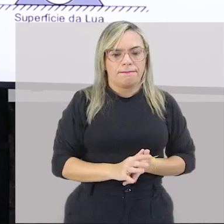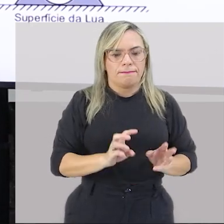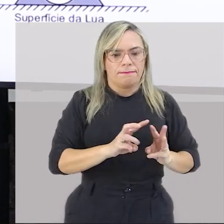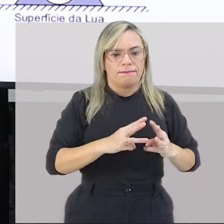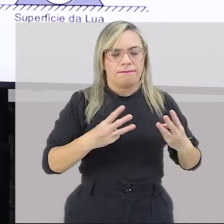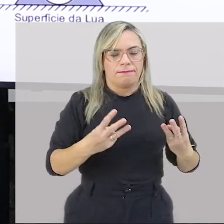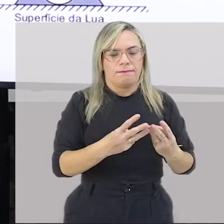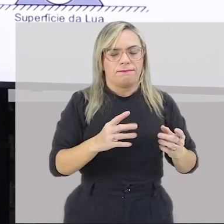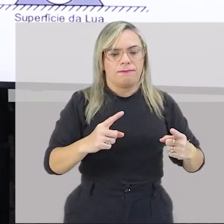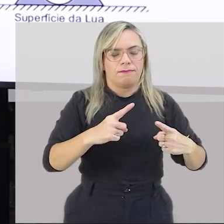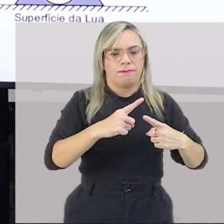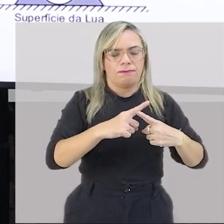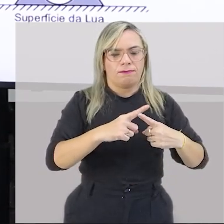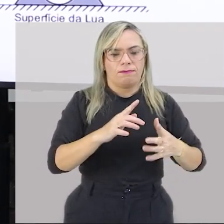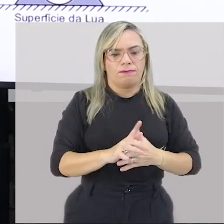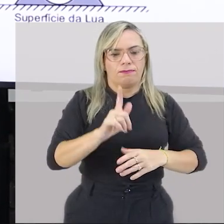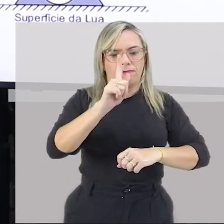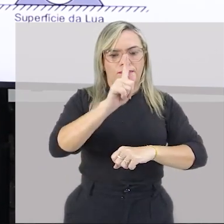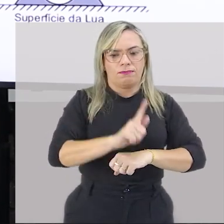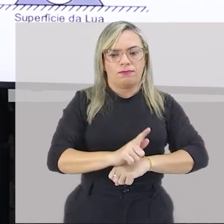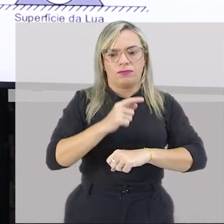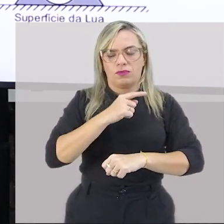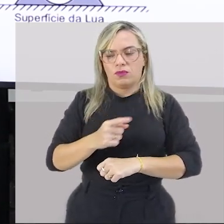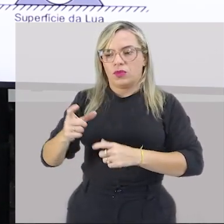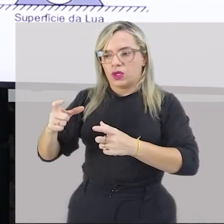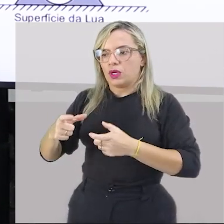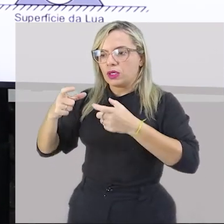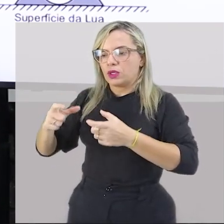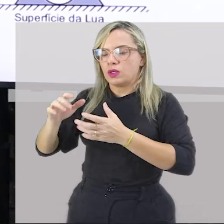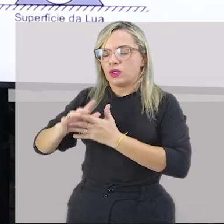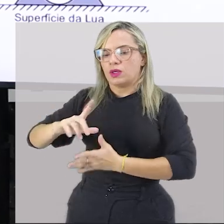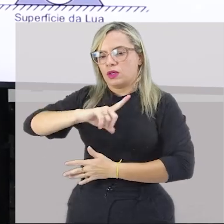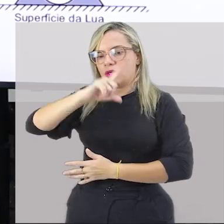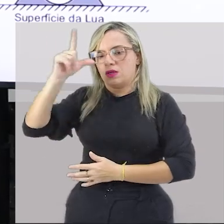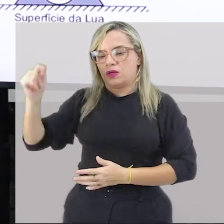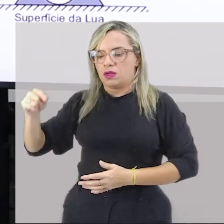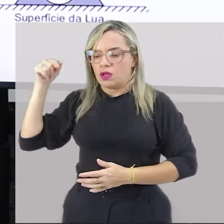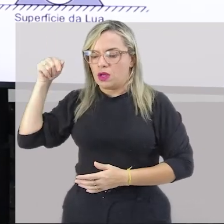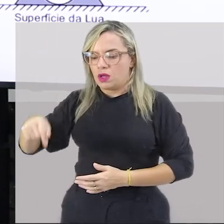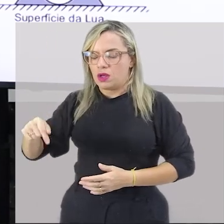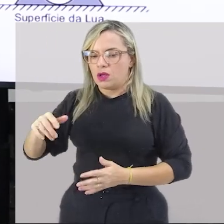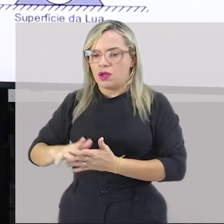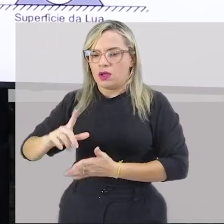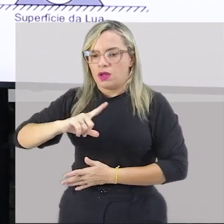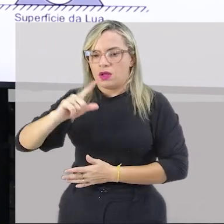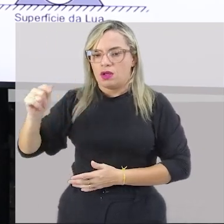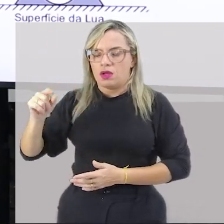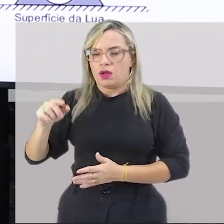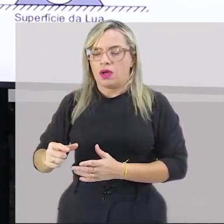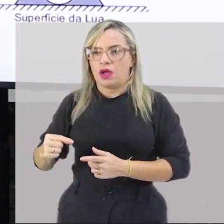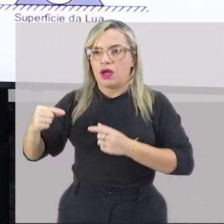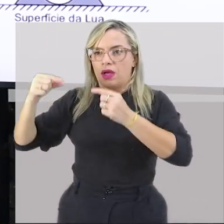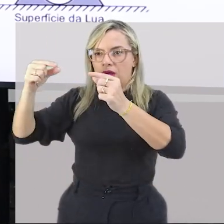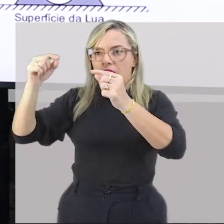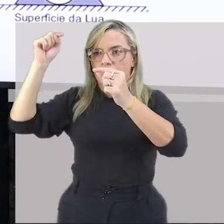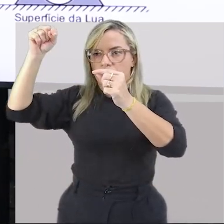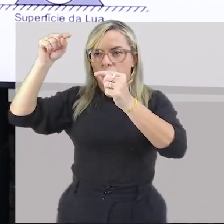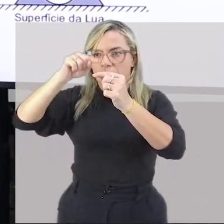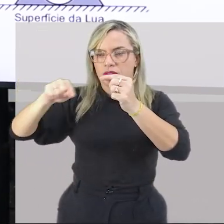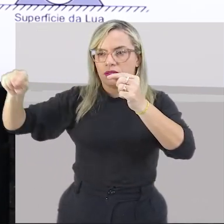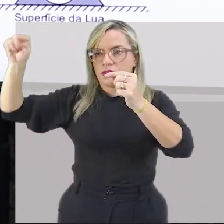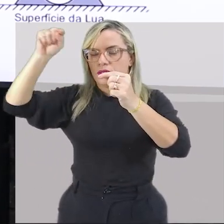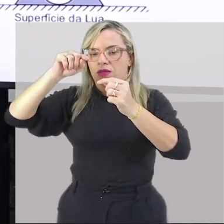gravidade do local, que aqui é a Lua. Essa balança está na Lua. Essa daqui não precisei usar a gravidade. Ela está na Terra, mas